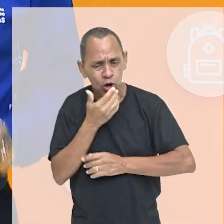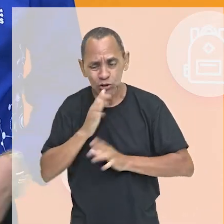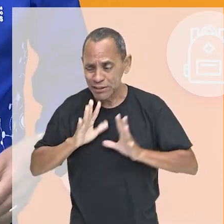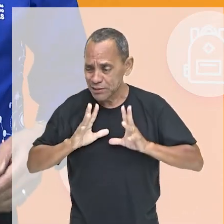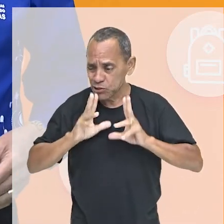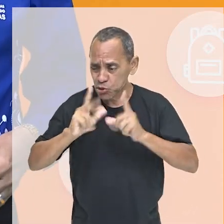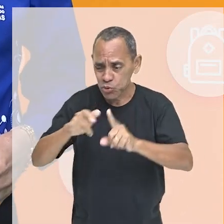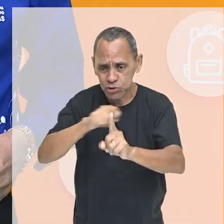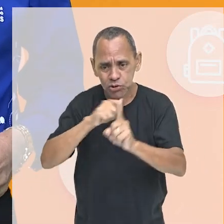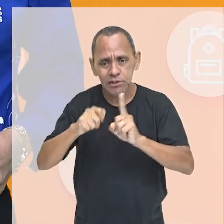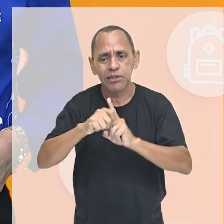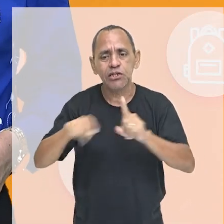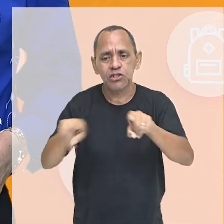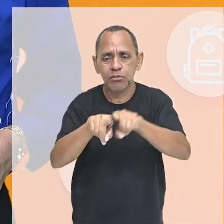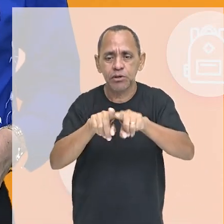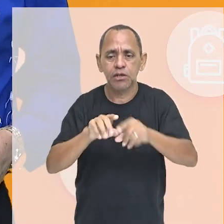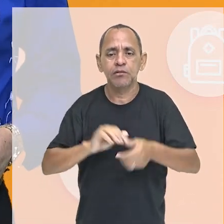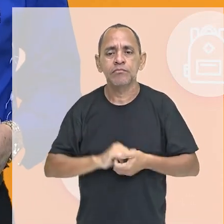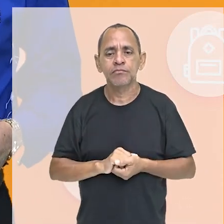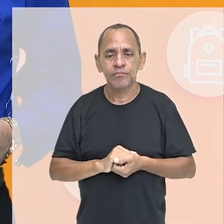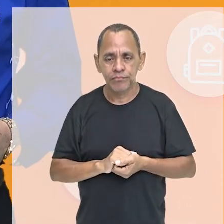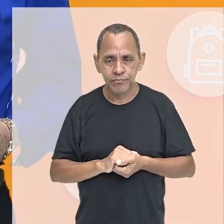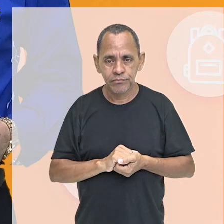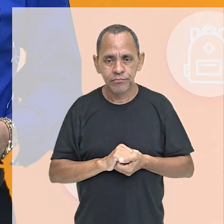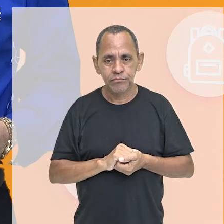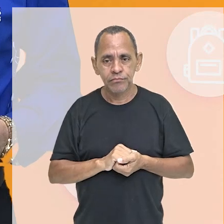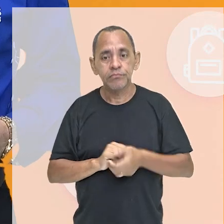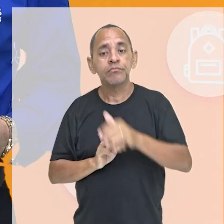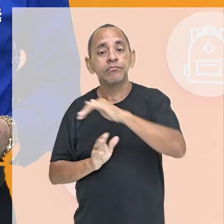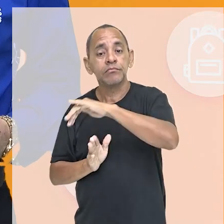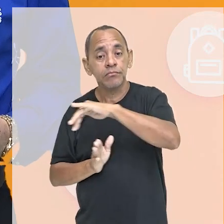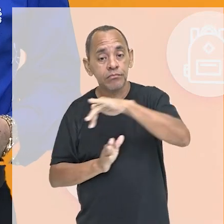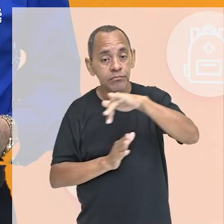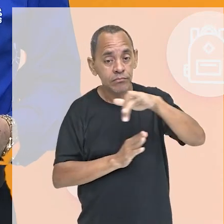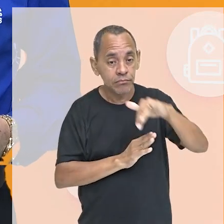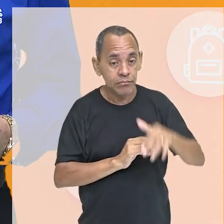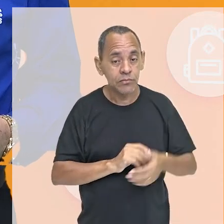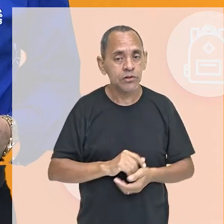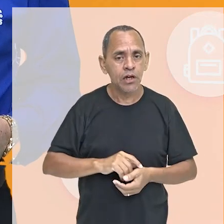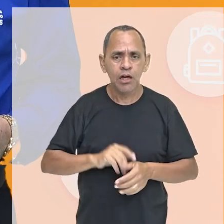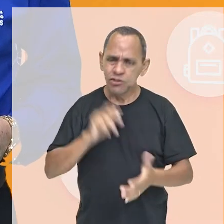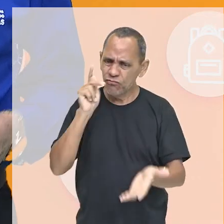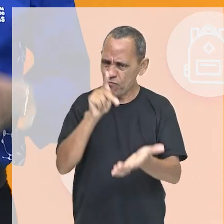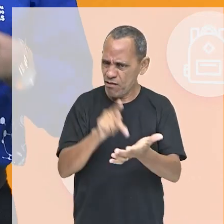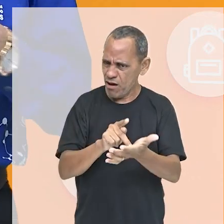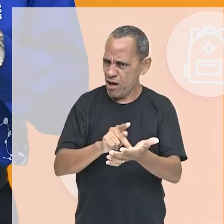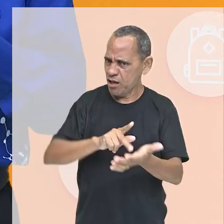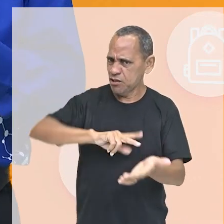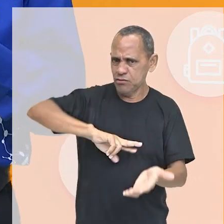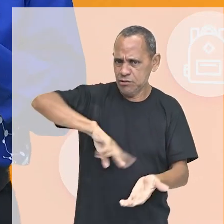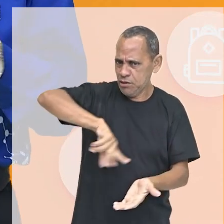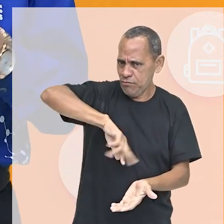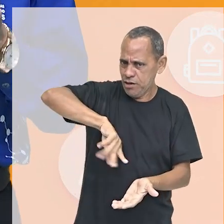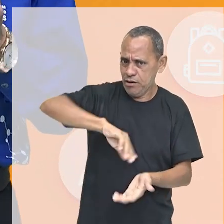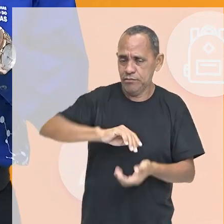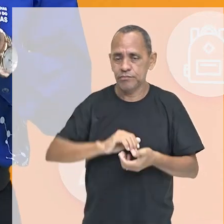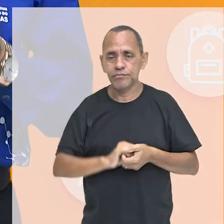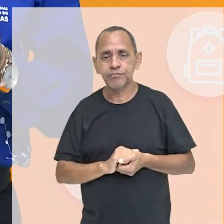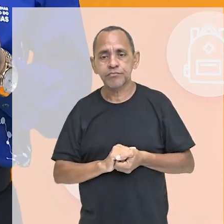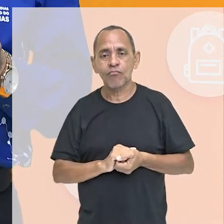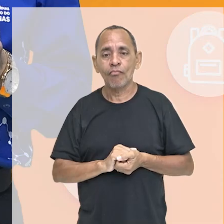às demais sociedades. Mais uma vez, vamos dizer aqui que isso Não é verdade. E colocavam